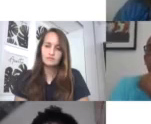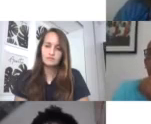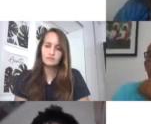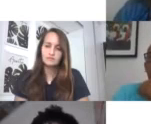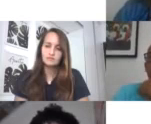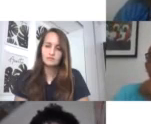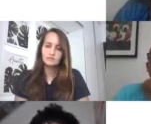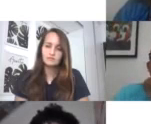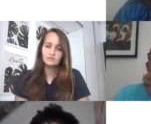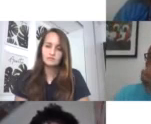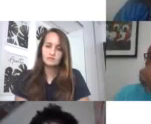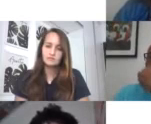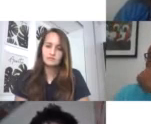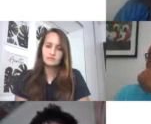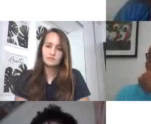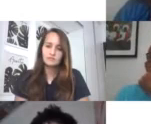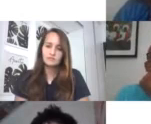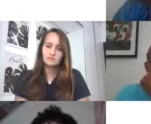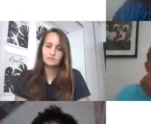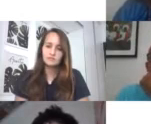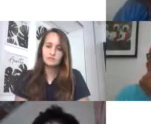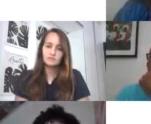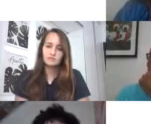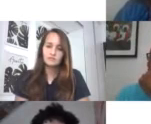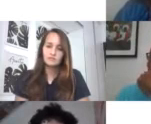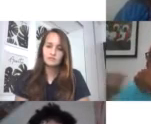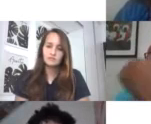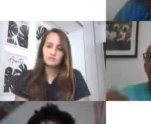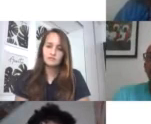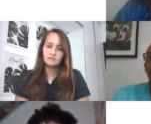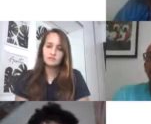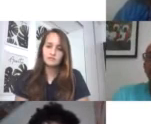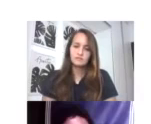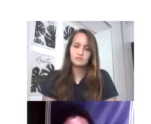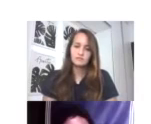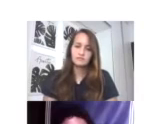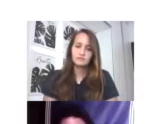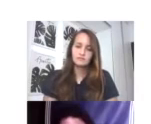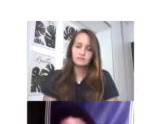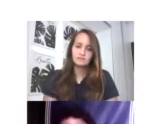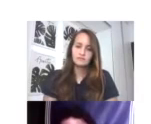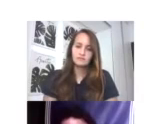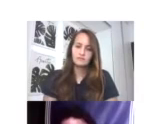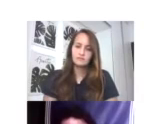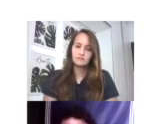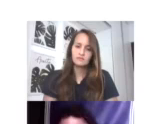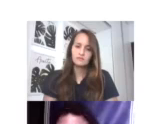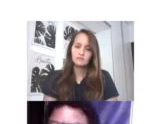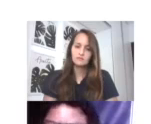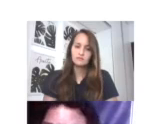licenciado em Educação Física, é professor associado da Universidade Federal da Bahia, coordena o projeto